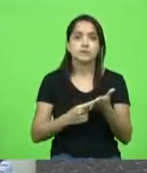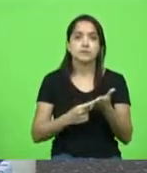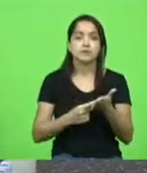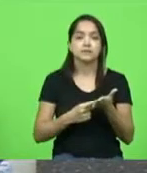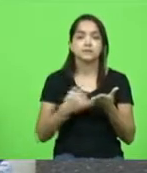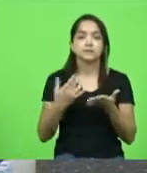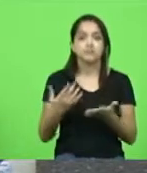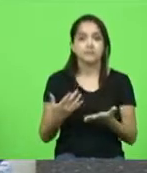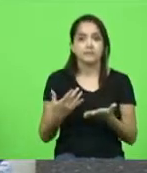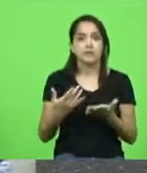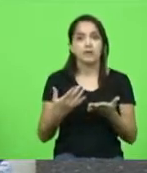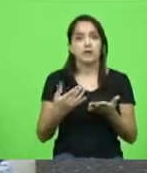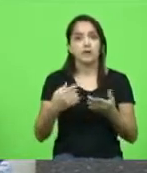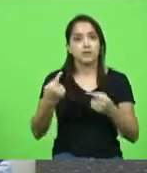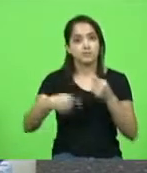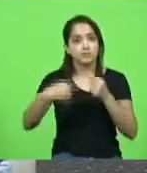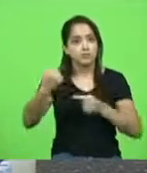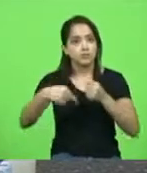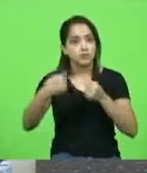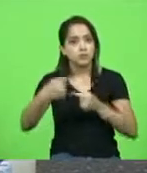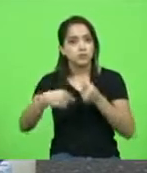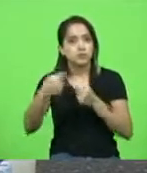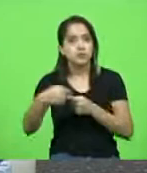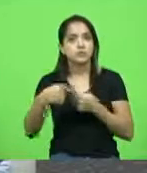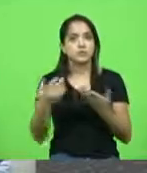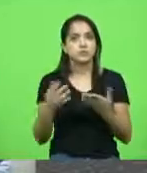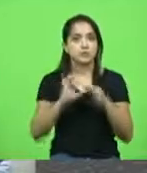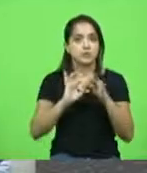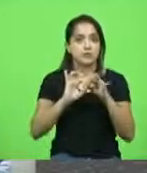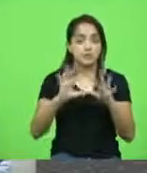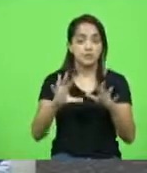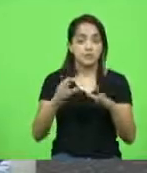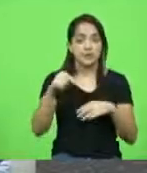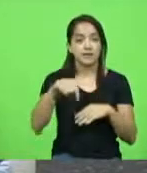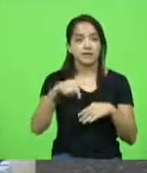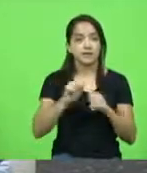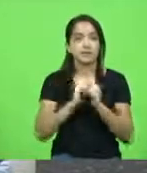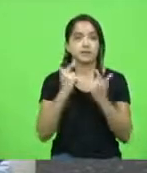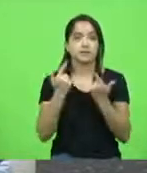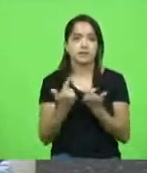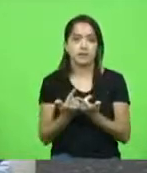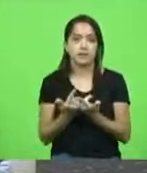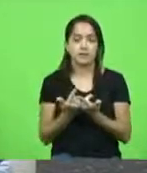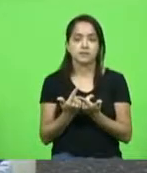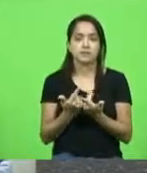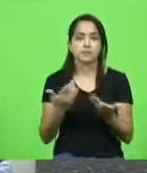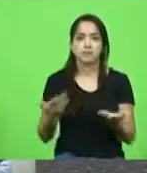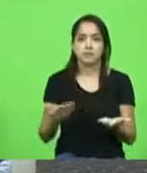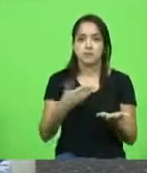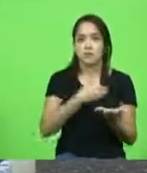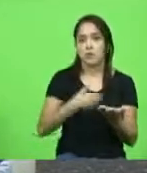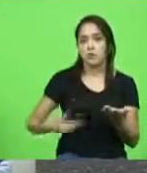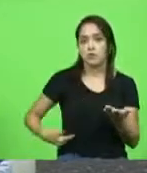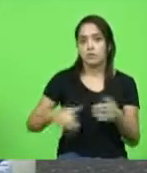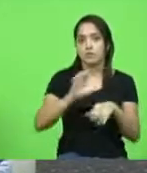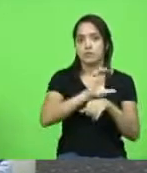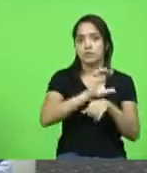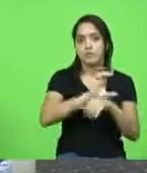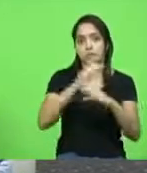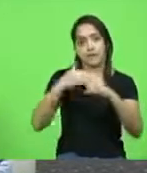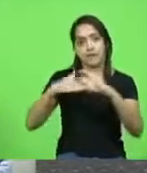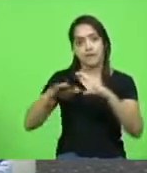e deliberar em plenário se porventura é o governo do estado encaminhar